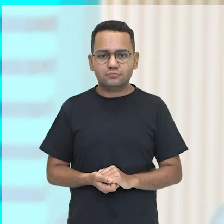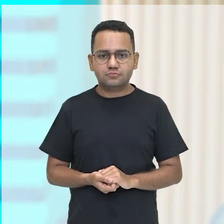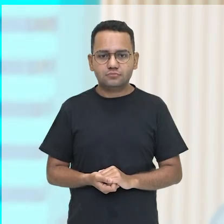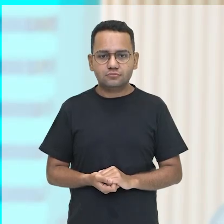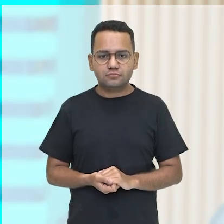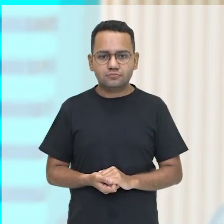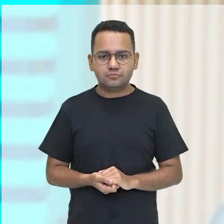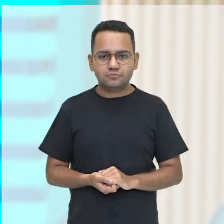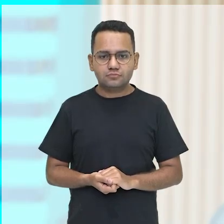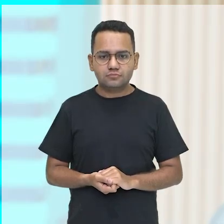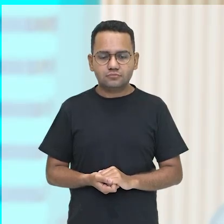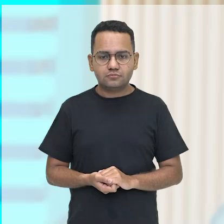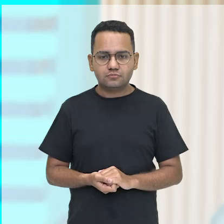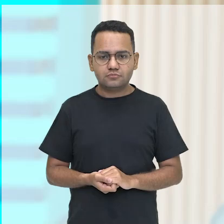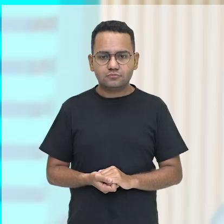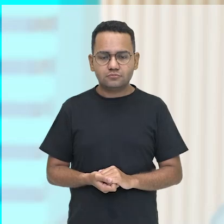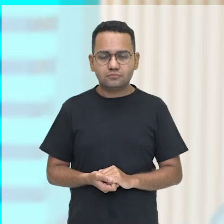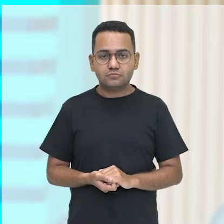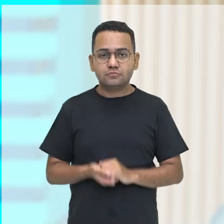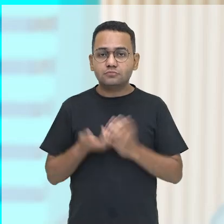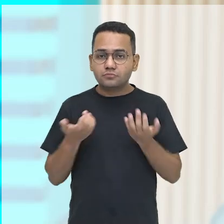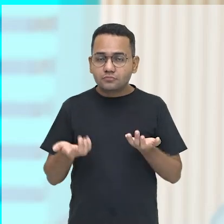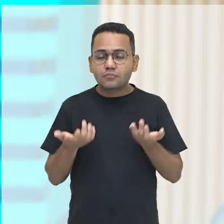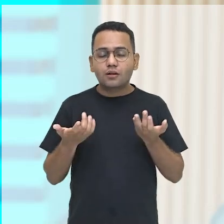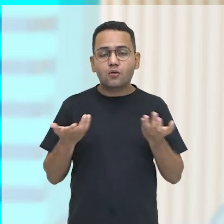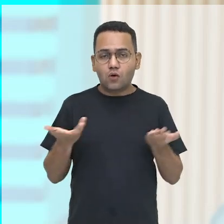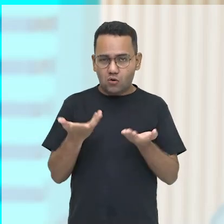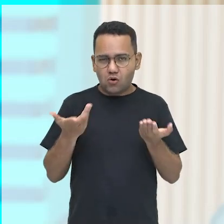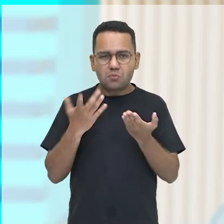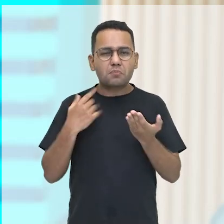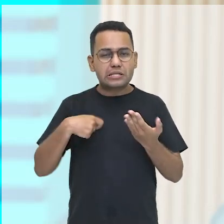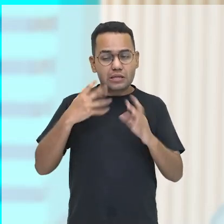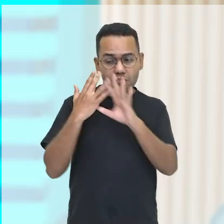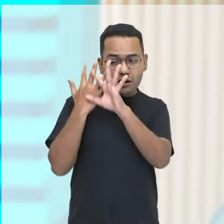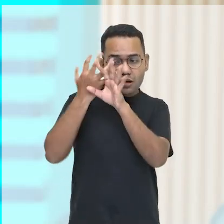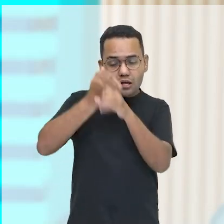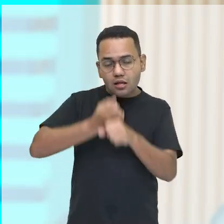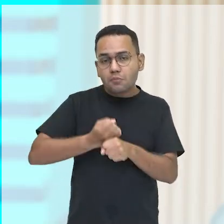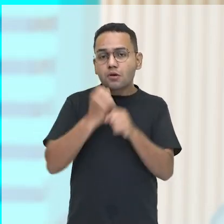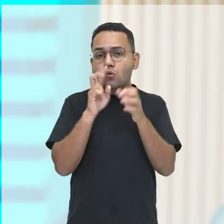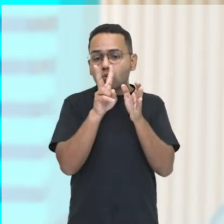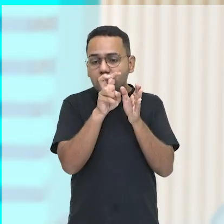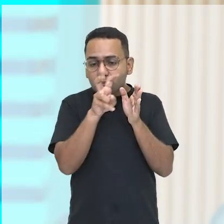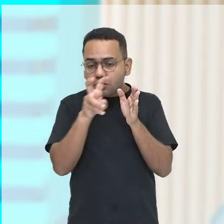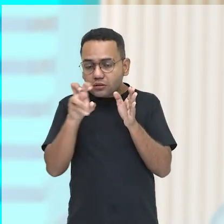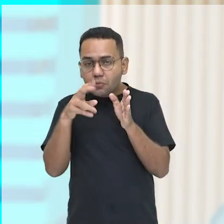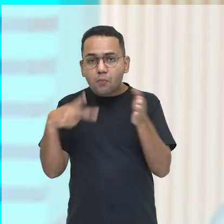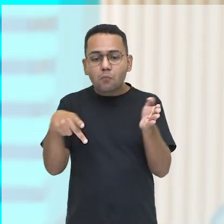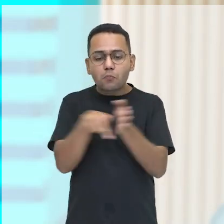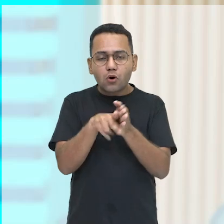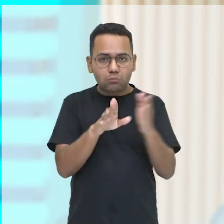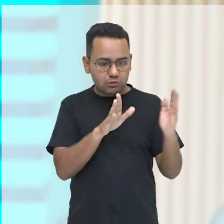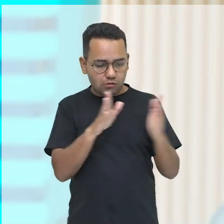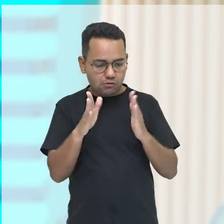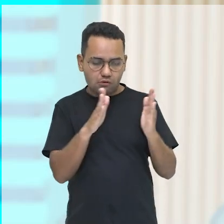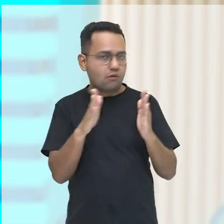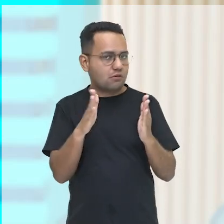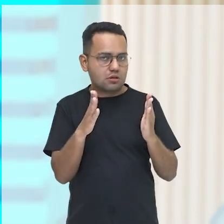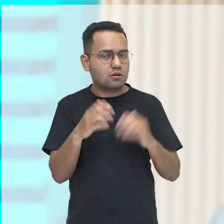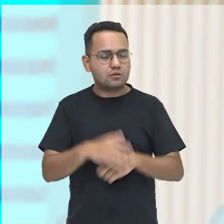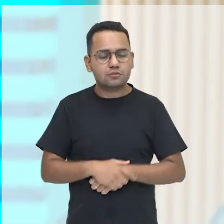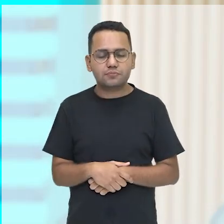Muito bem, gente, então vamos aí relembrar o que aprendemos ao longo dessa unidade, os principais conceitos, começando por